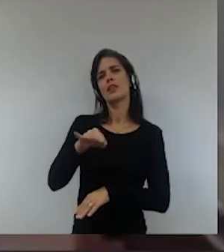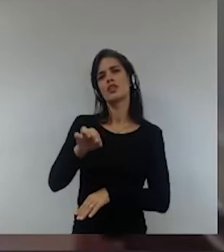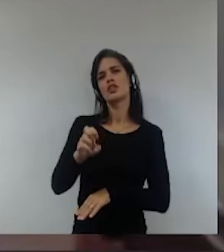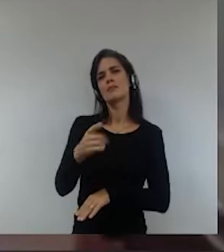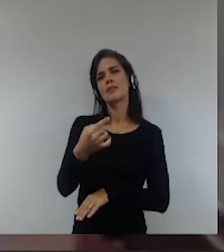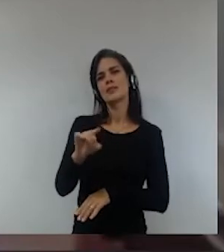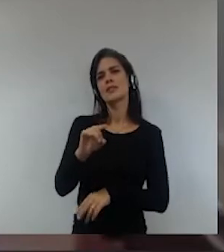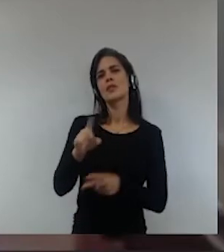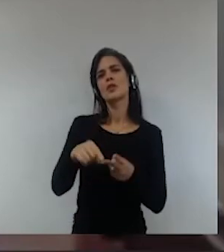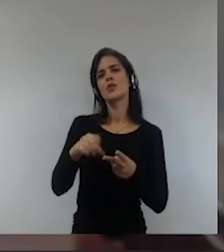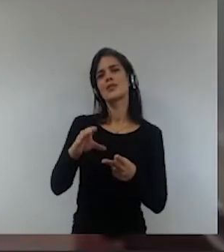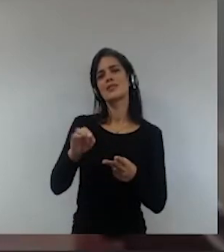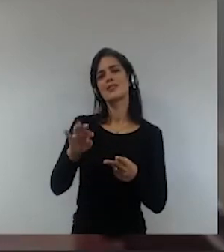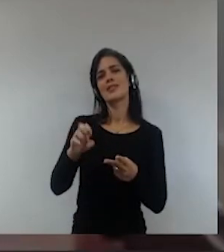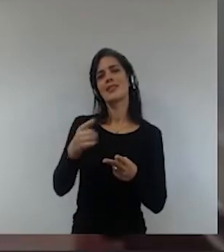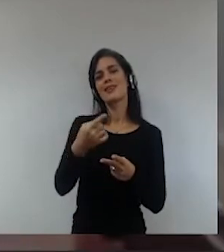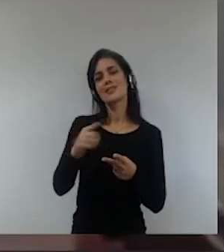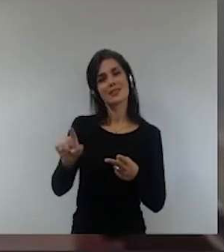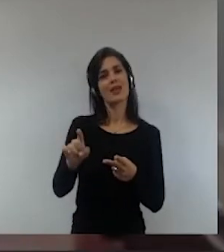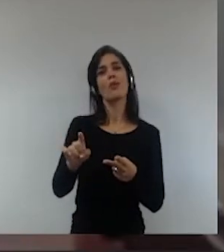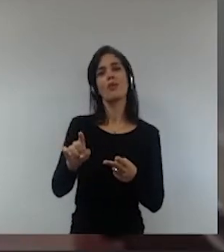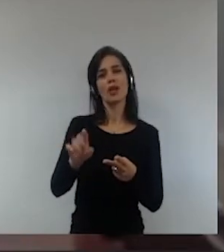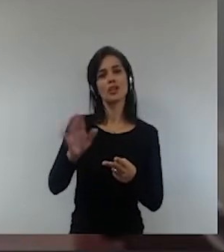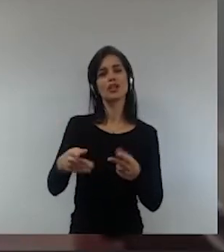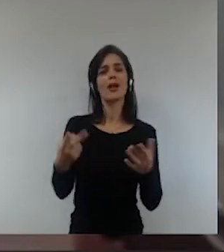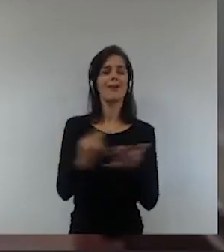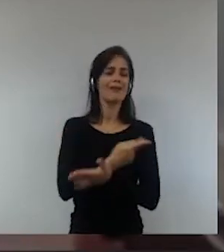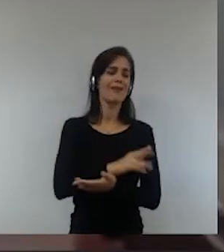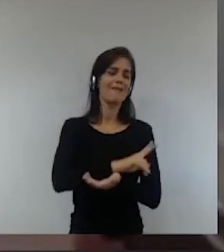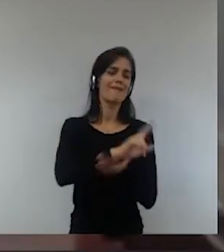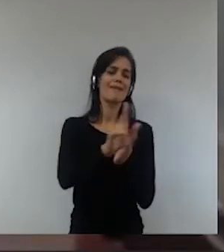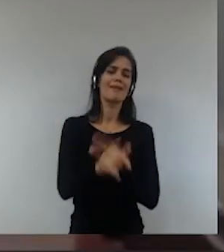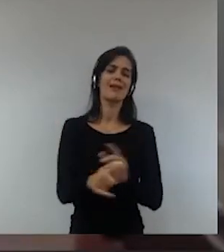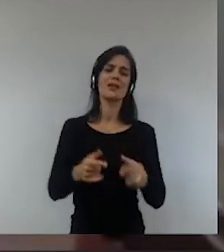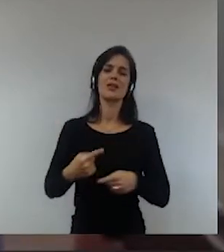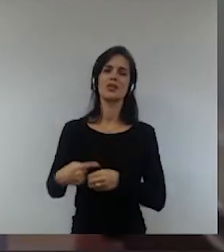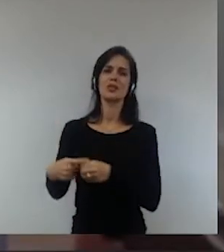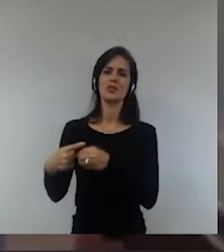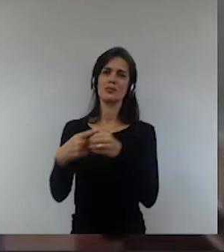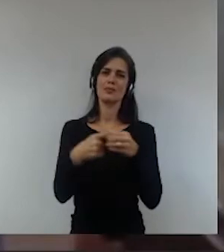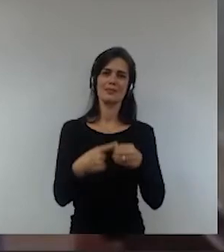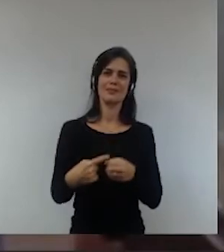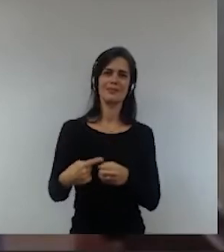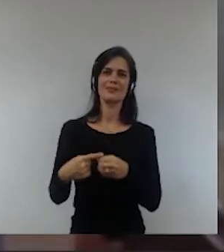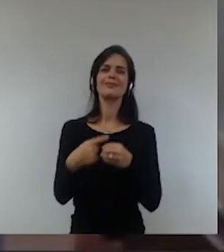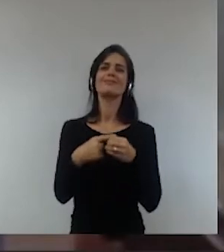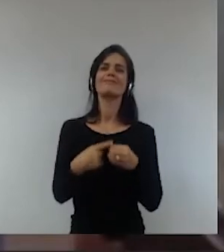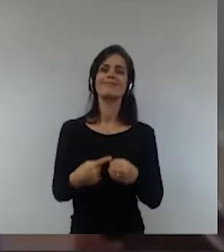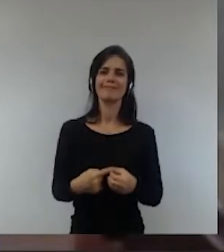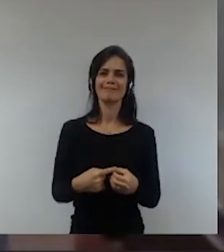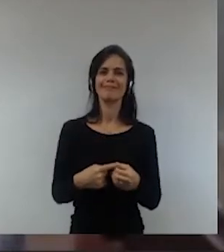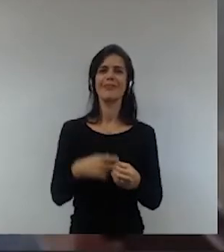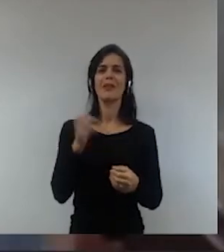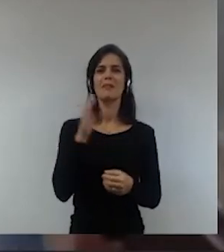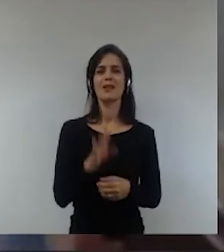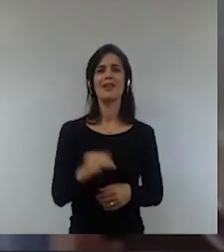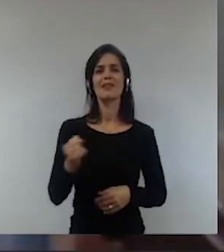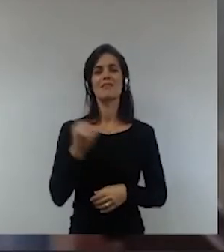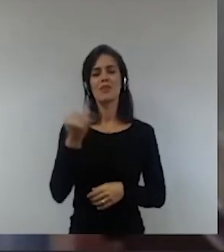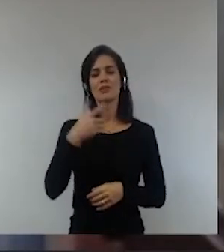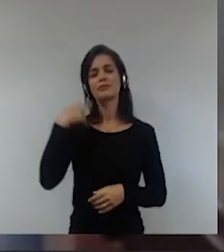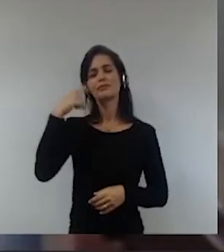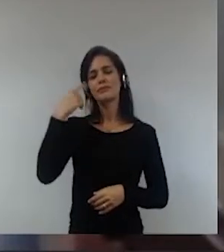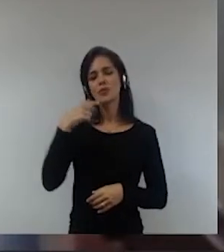citações. Isso vem acontecendo em diversas comarcas no Brasil. É importante que os advogados utilizem, então,